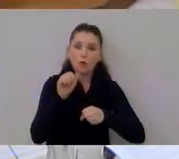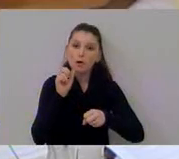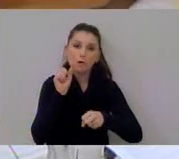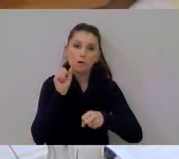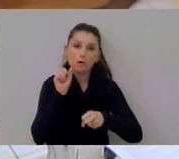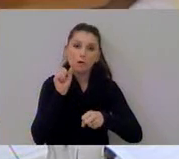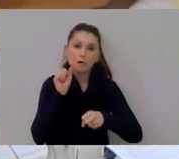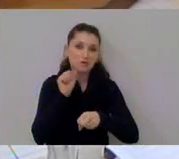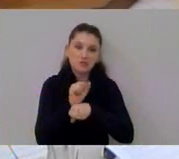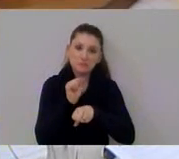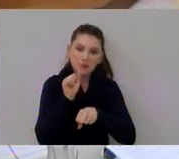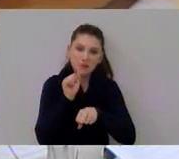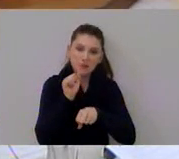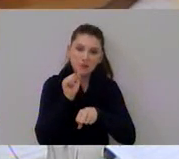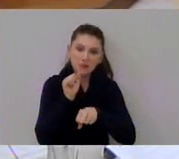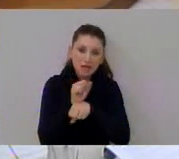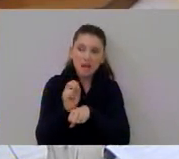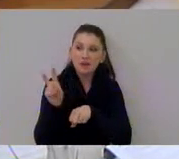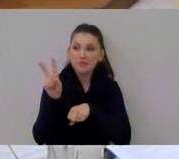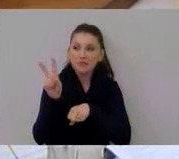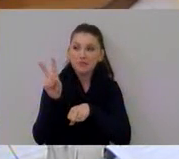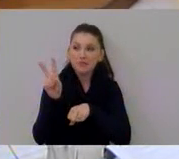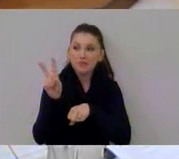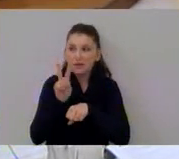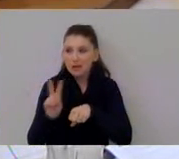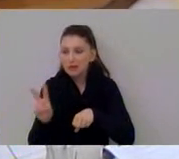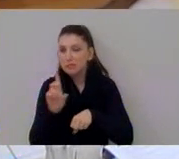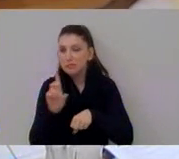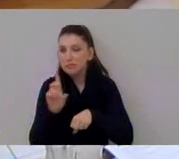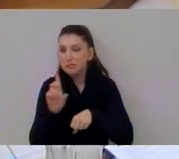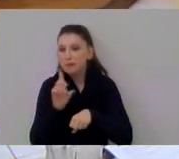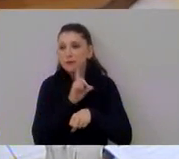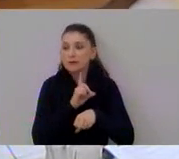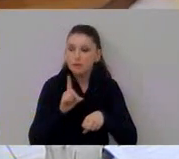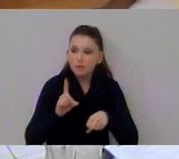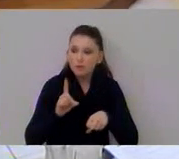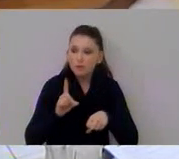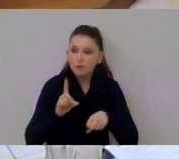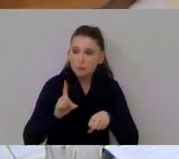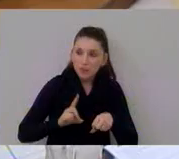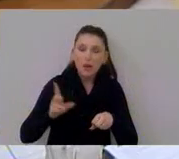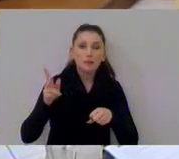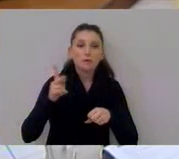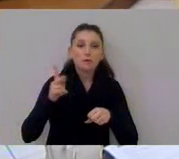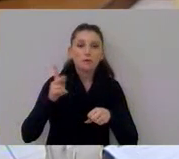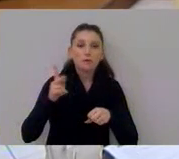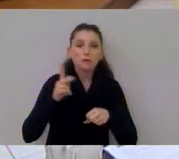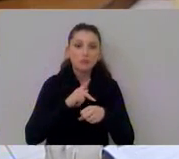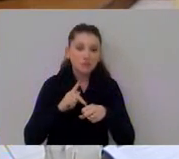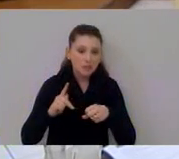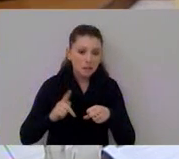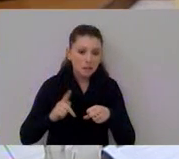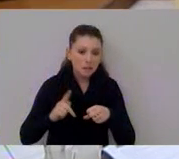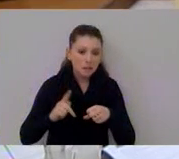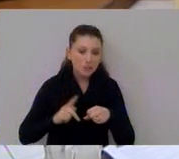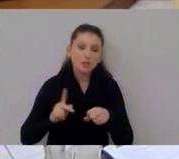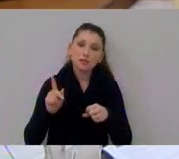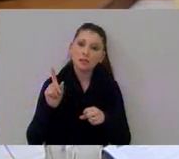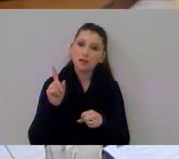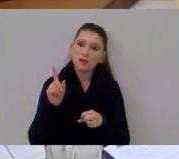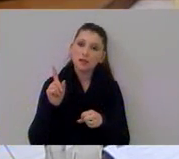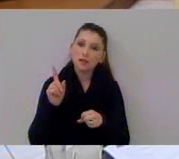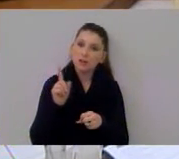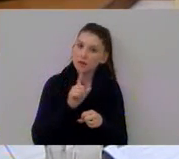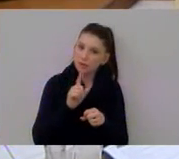para o deputado, para o senador, para que façam as coisas, que falem